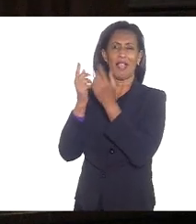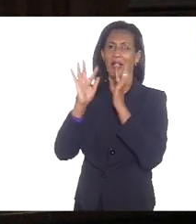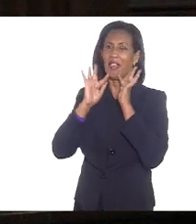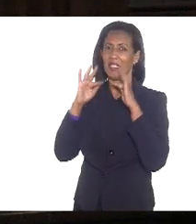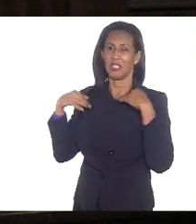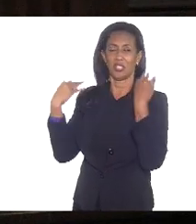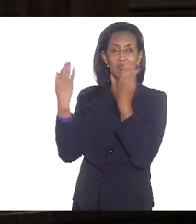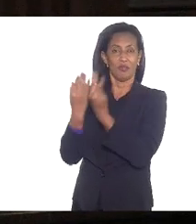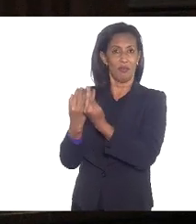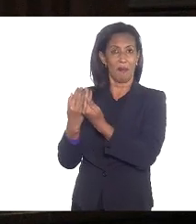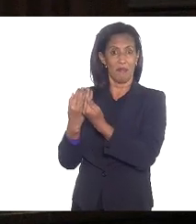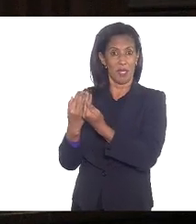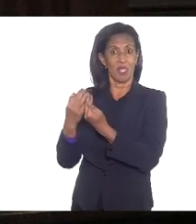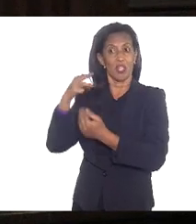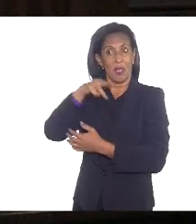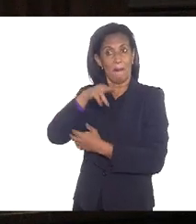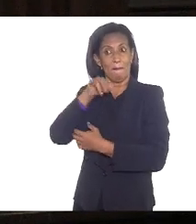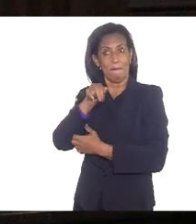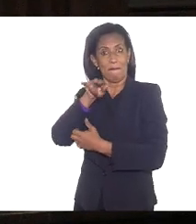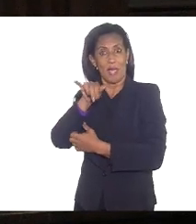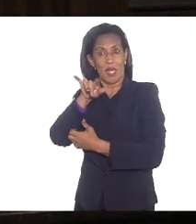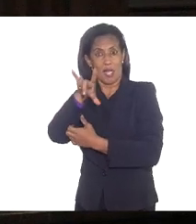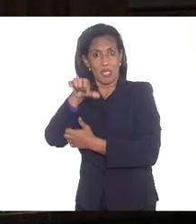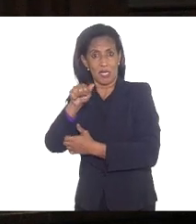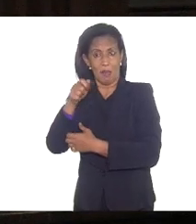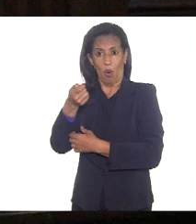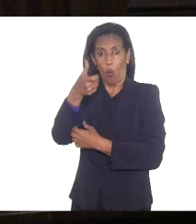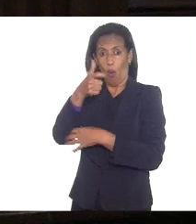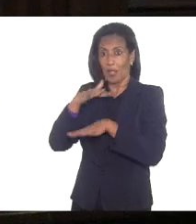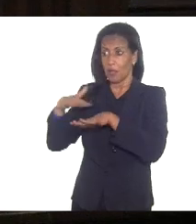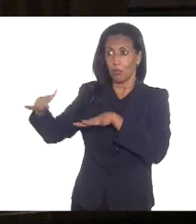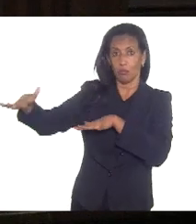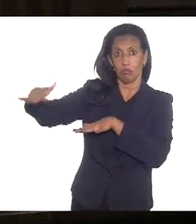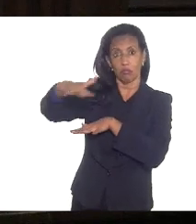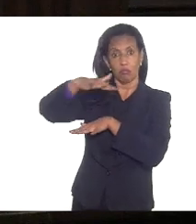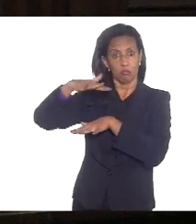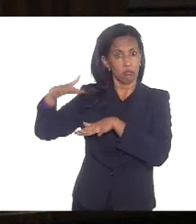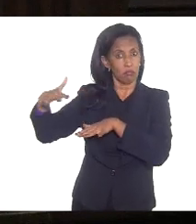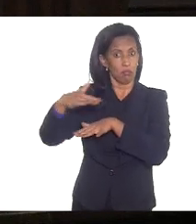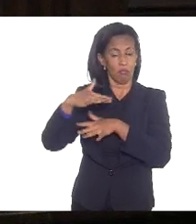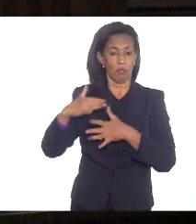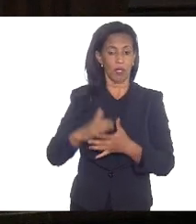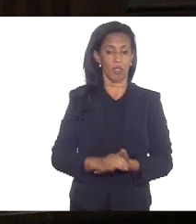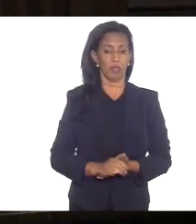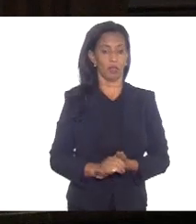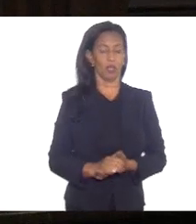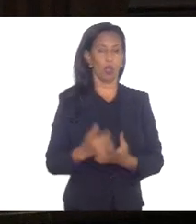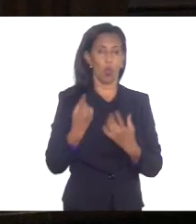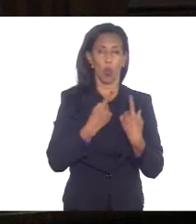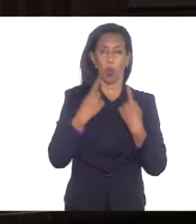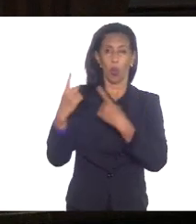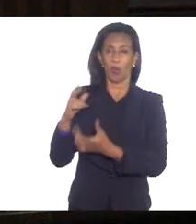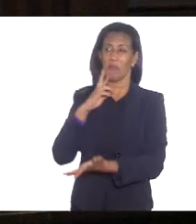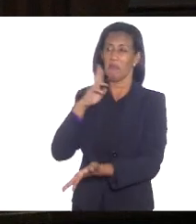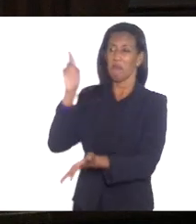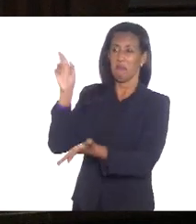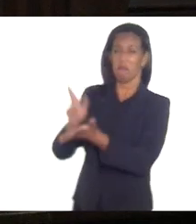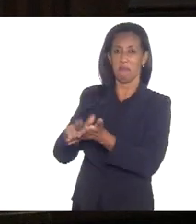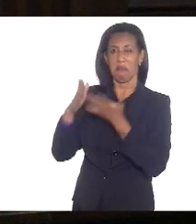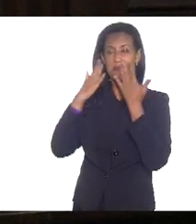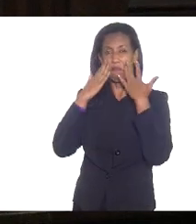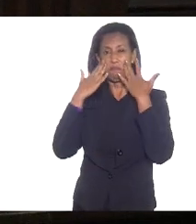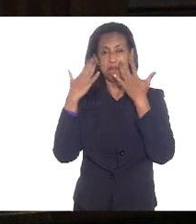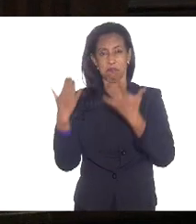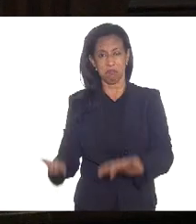famílias miracemenses, em sua quase totalidade, contra tal reconhecimento público